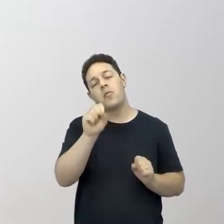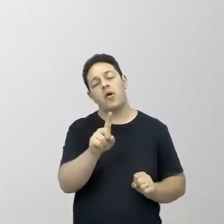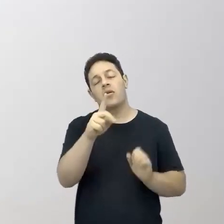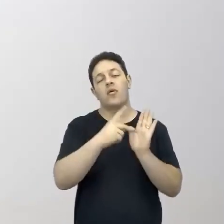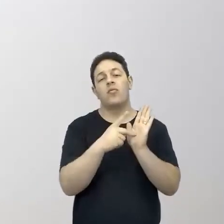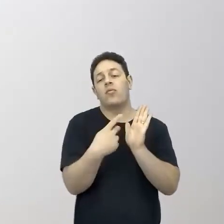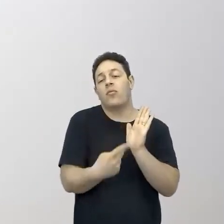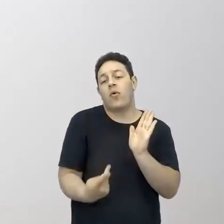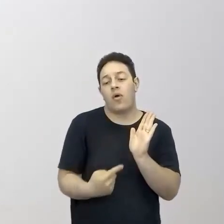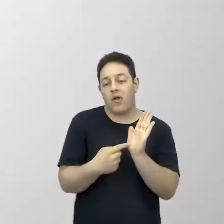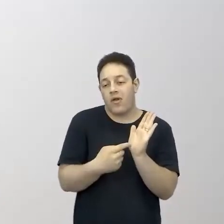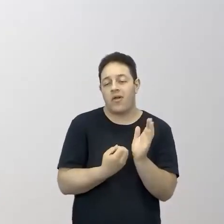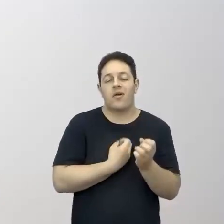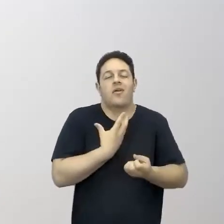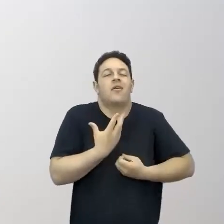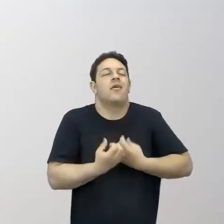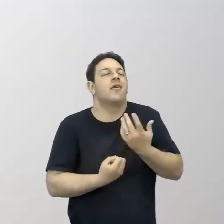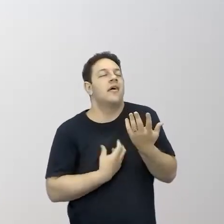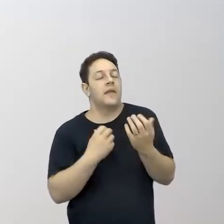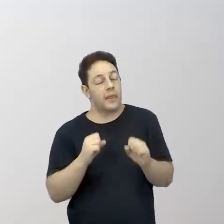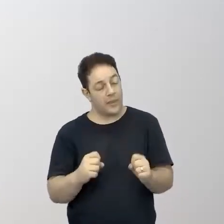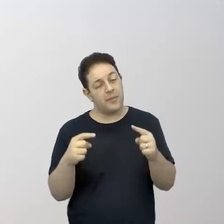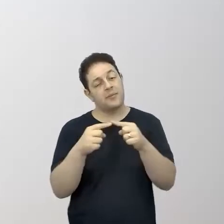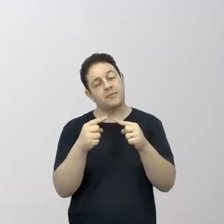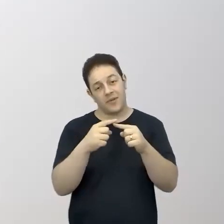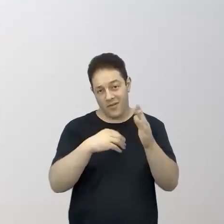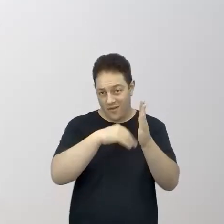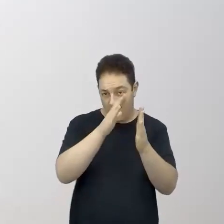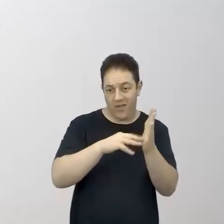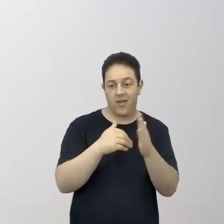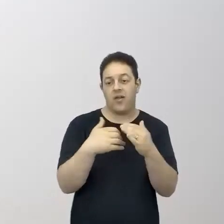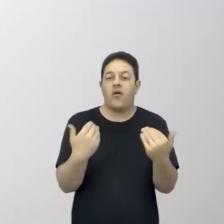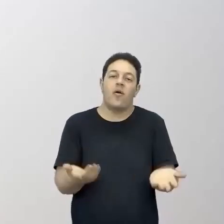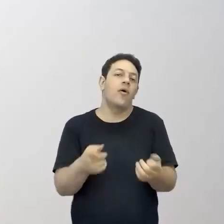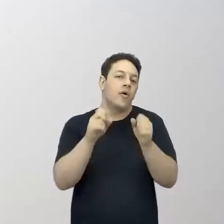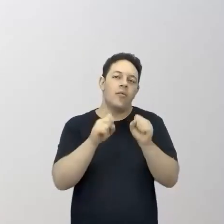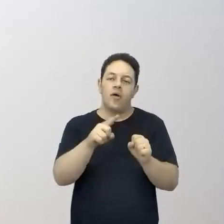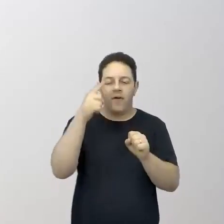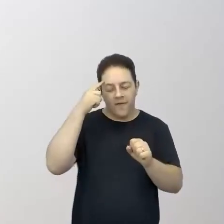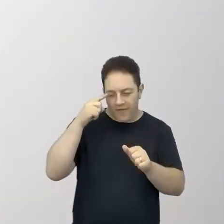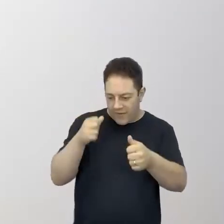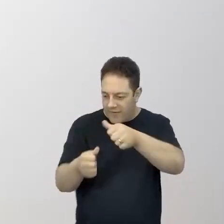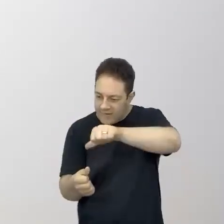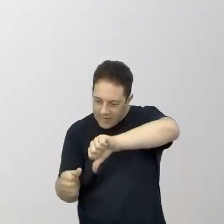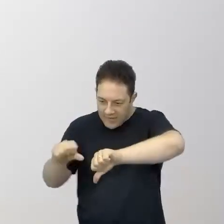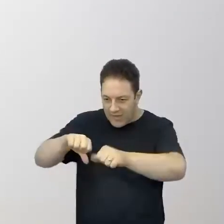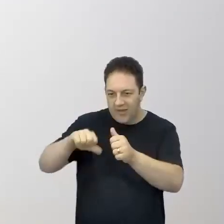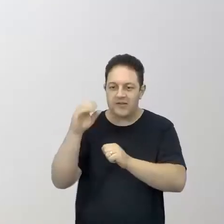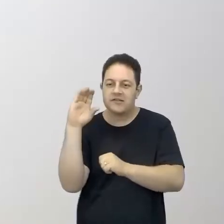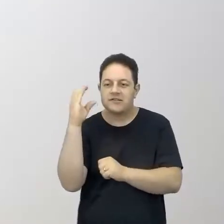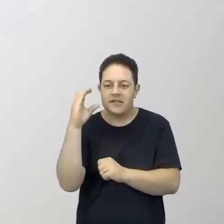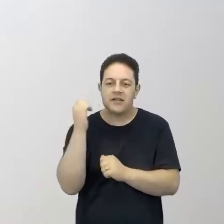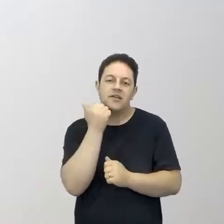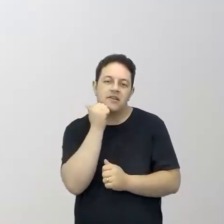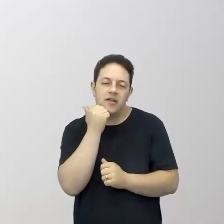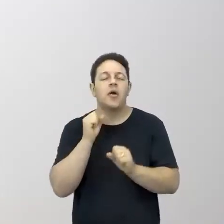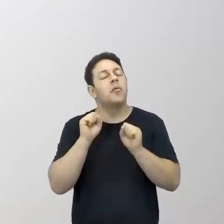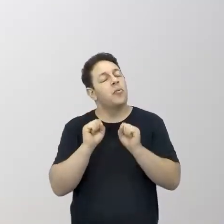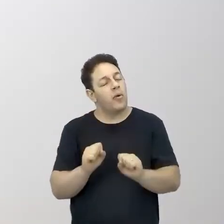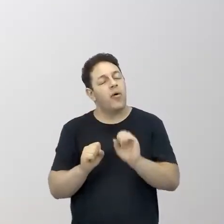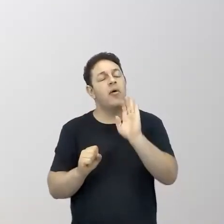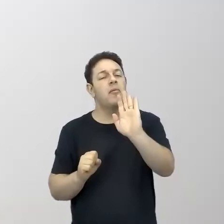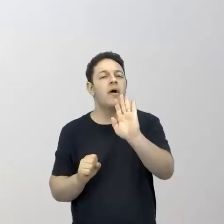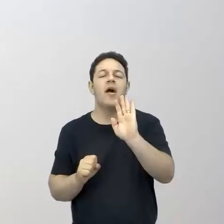que também tem a ver com a arte, mas enfim, você pode fazer um experimento científico. Mas tudo isso que você fizer nessa aula